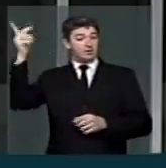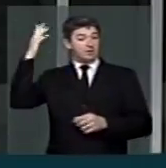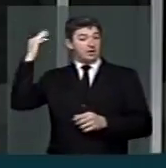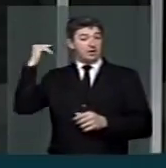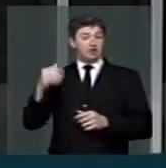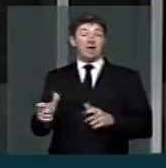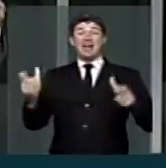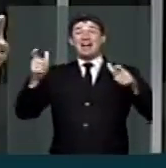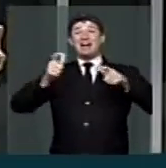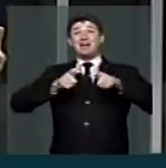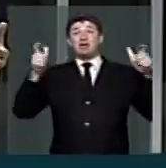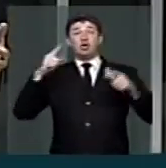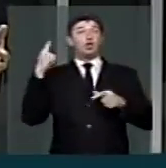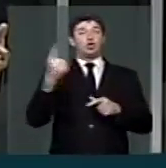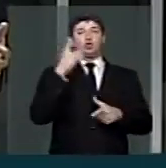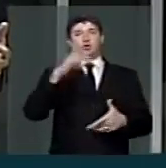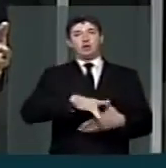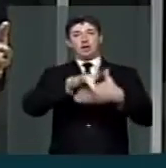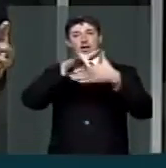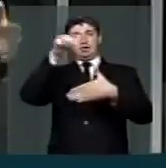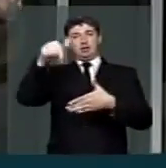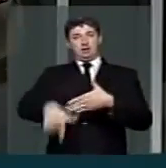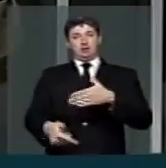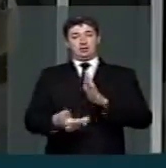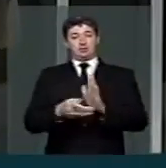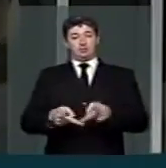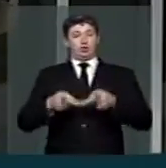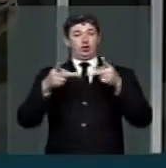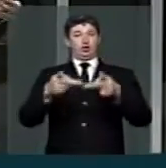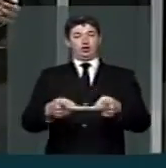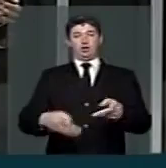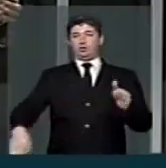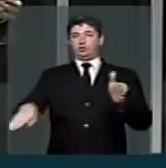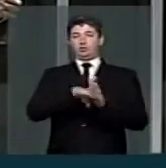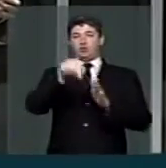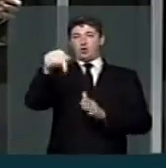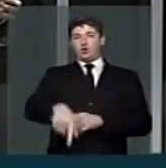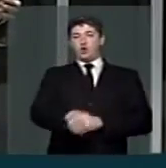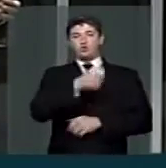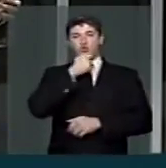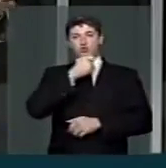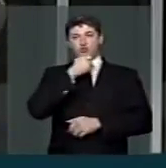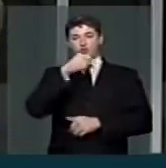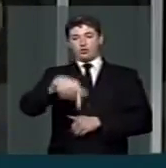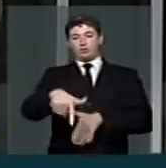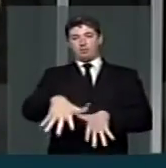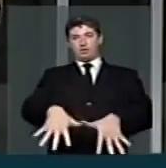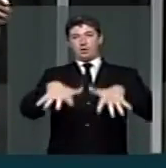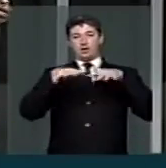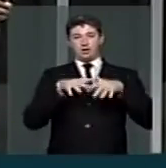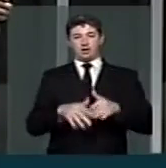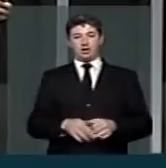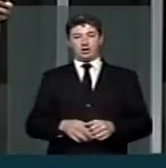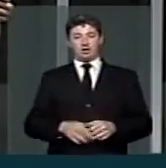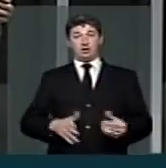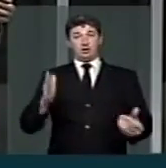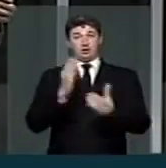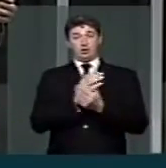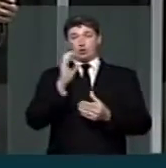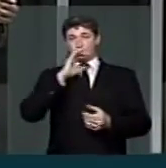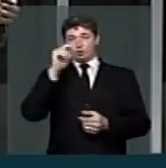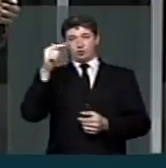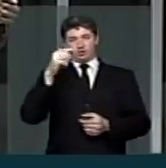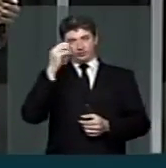por maioria ampla dos líderes, o projeto não veio ao plenário e não recebeu o requerimento de